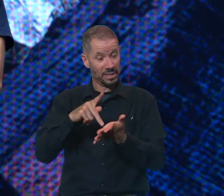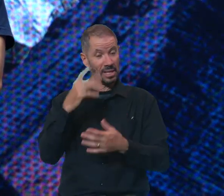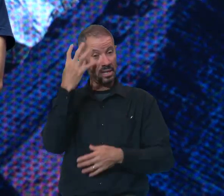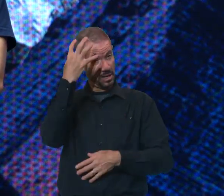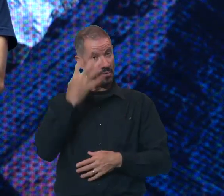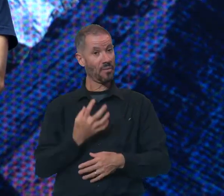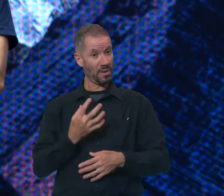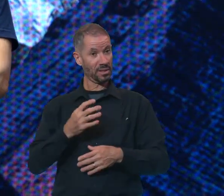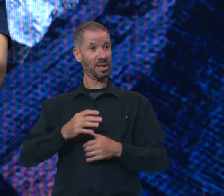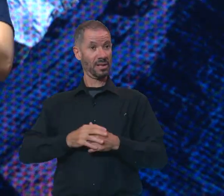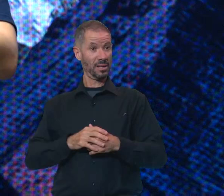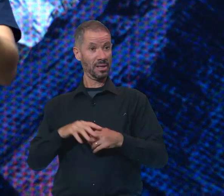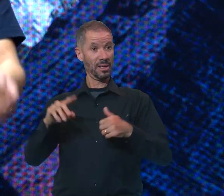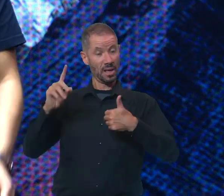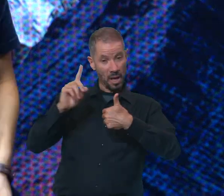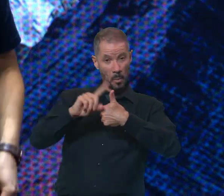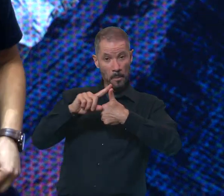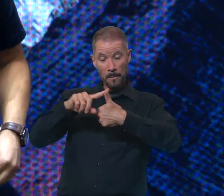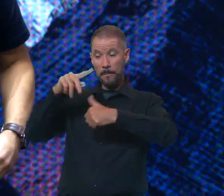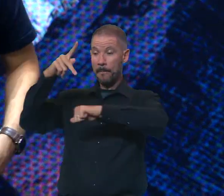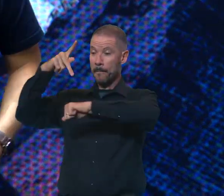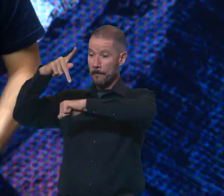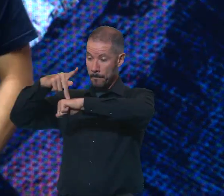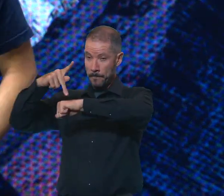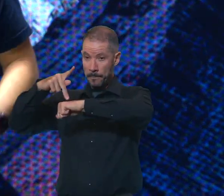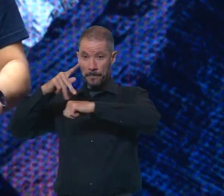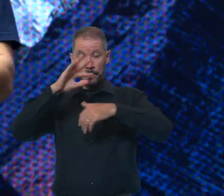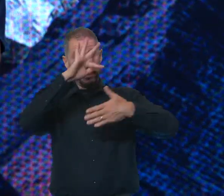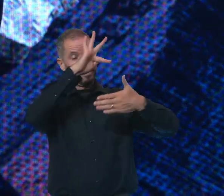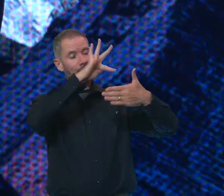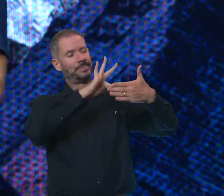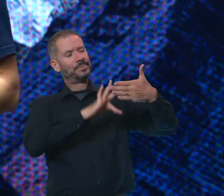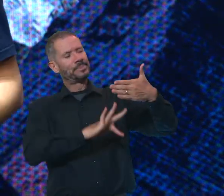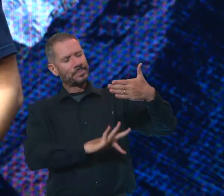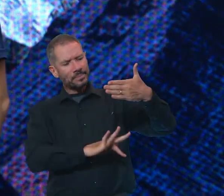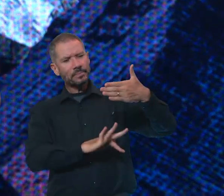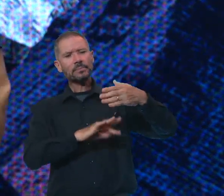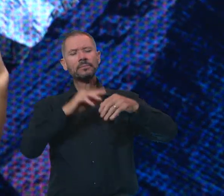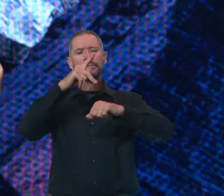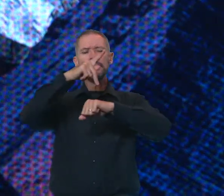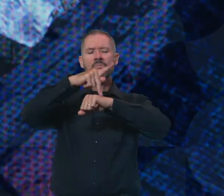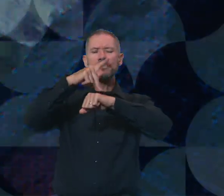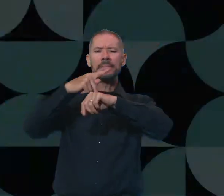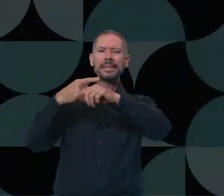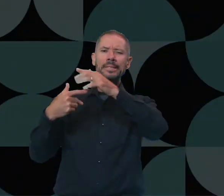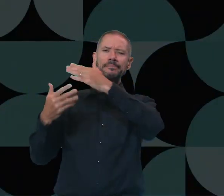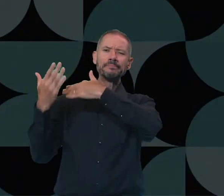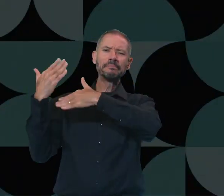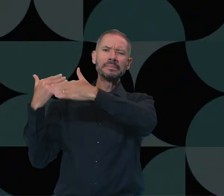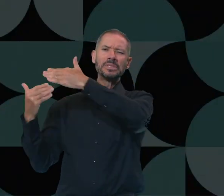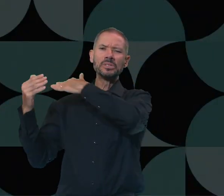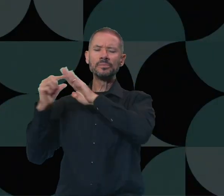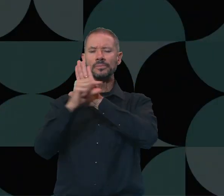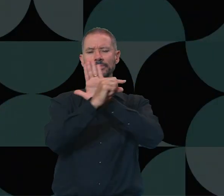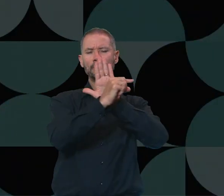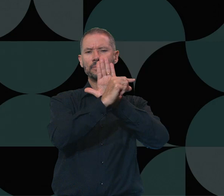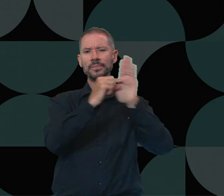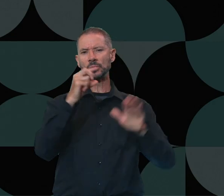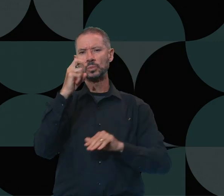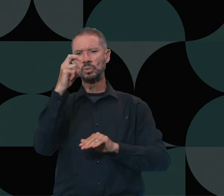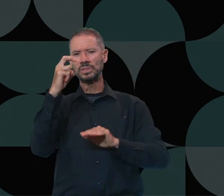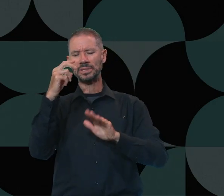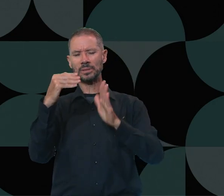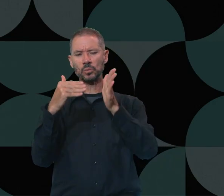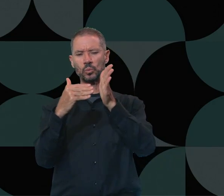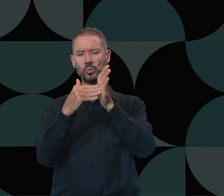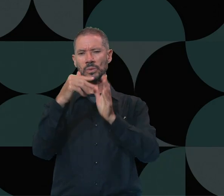aqui. Primeira pedra que eu quero ver com você aqui nesse texto são as pedras do passado. Versículo 5 até o versículo